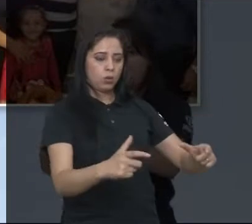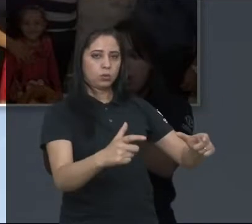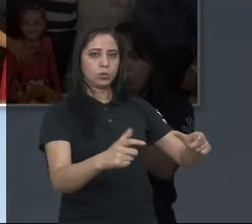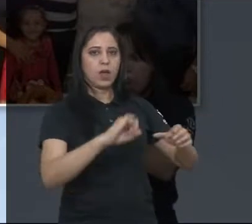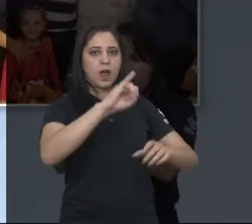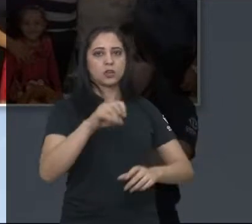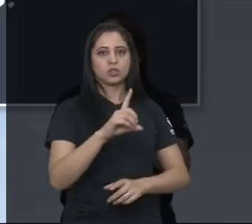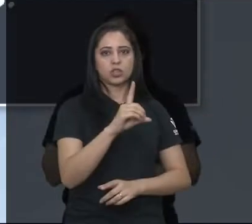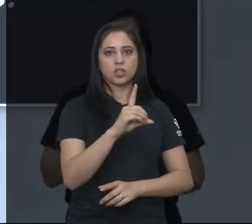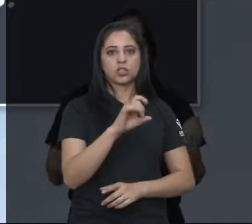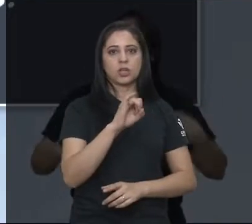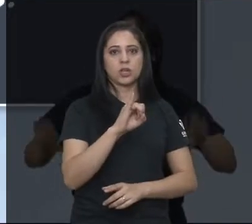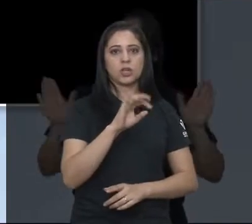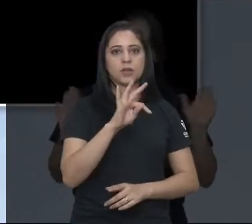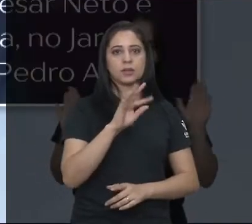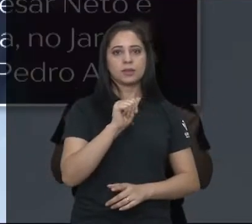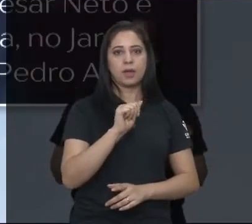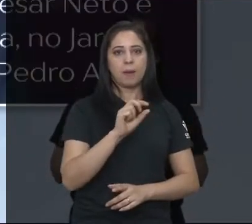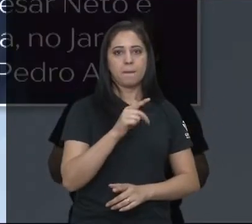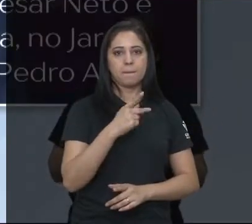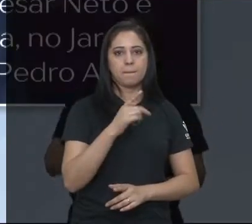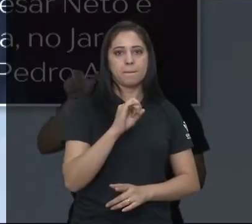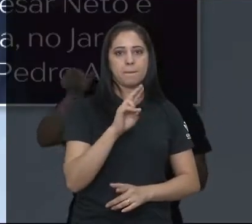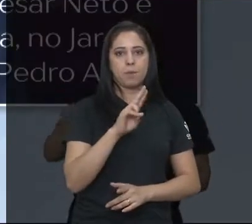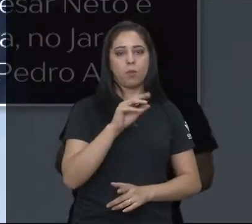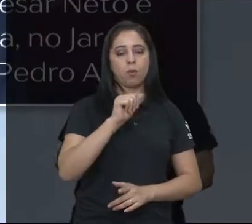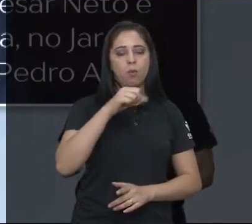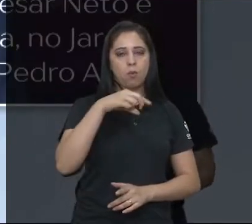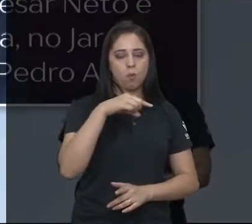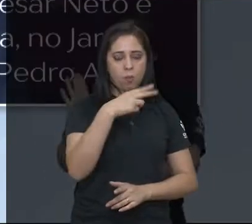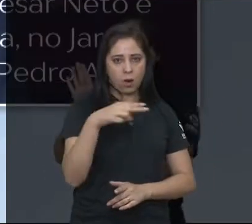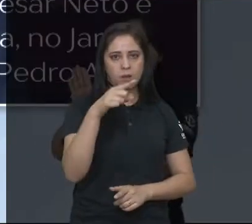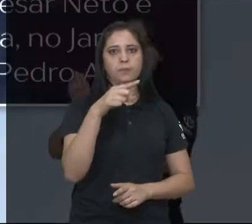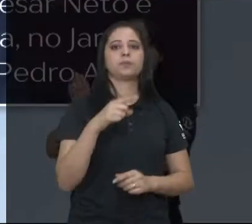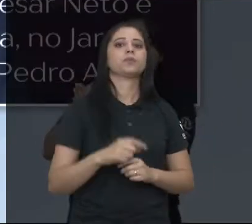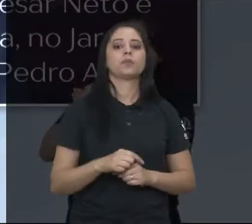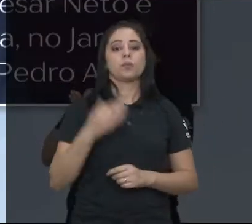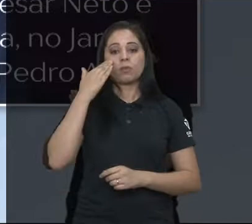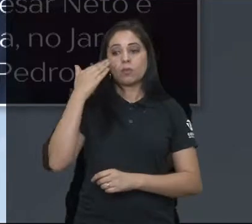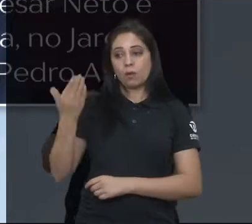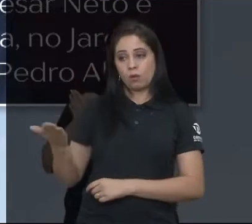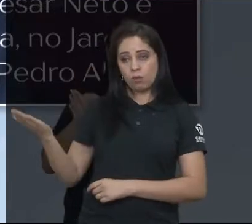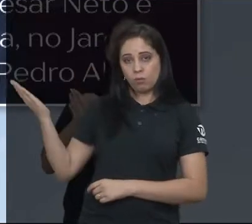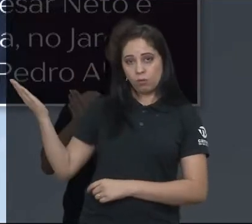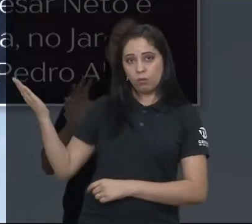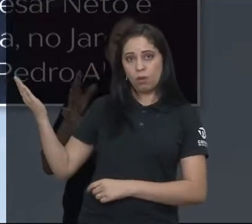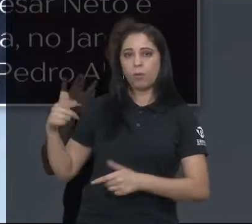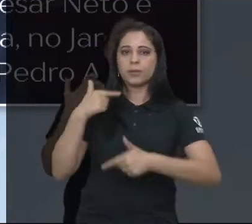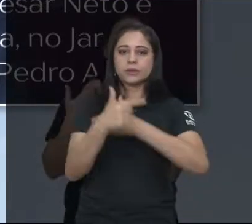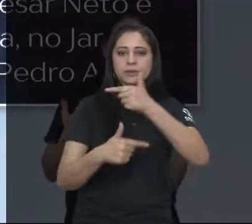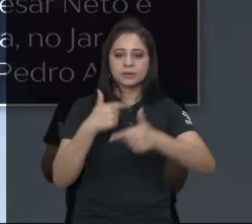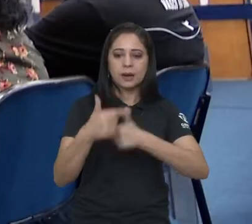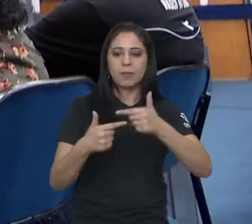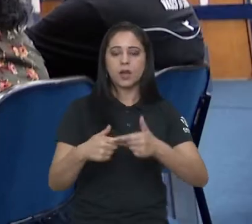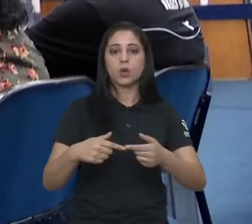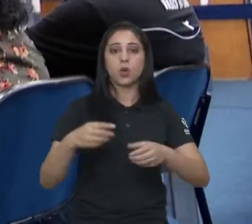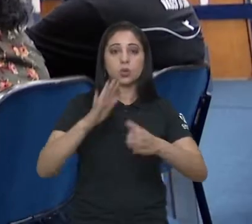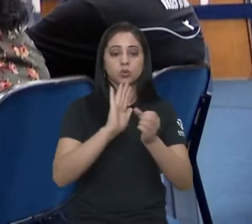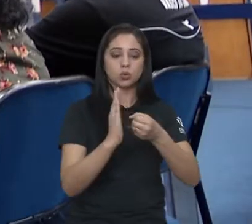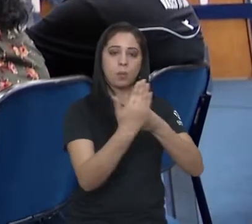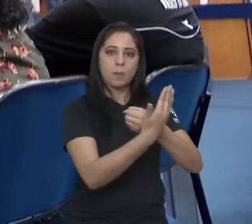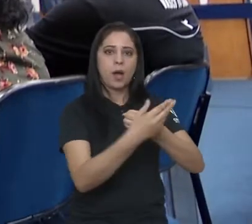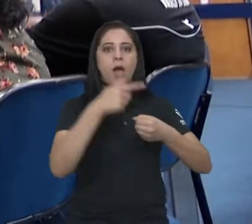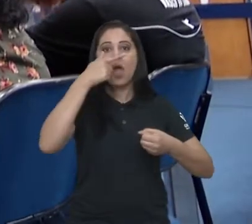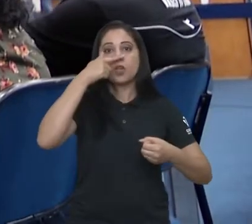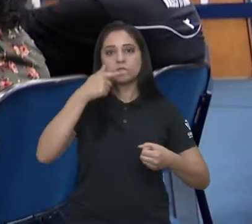Jardim Itapuã. O homenageado, Pedro Alves, trabalhou por 30 anos na subprefeitura de Eugênio de Melo, iniciando